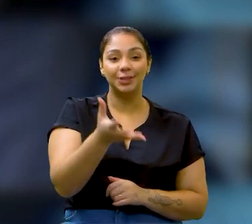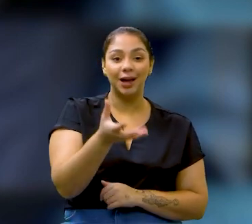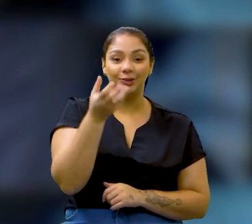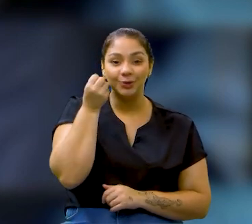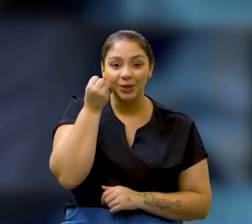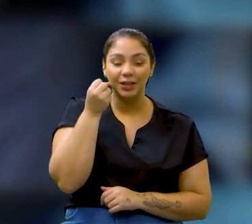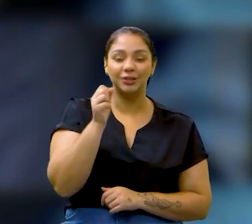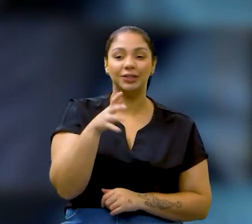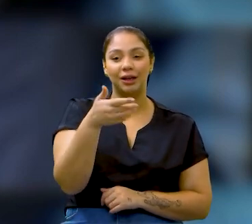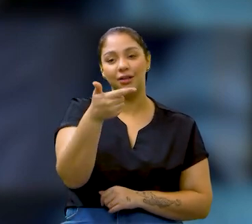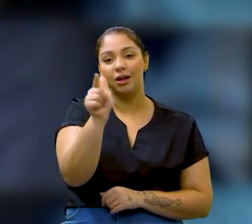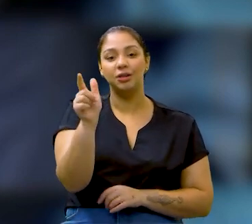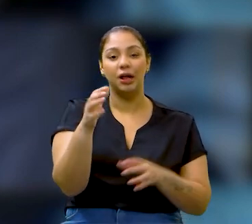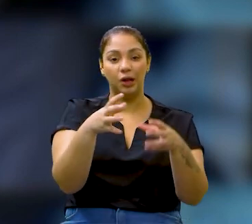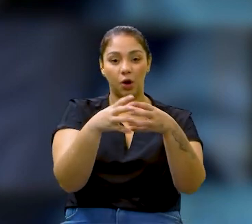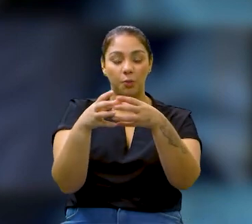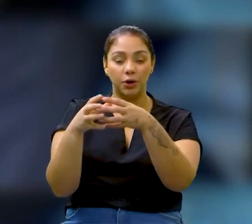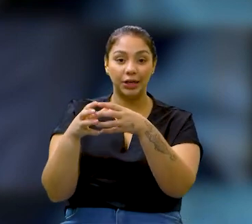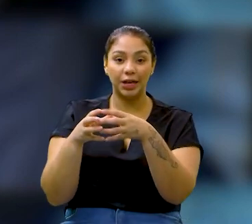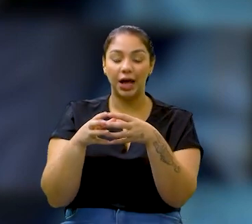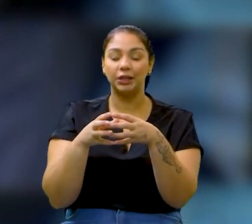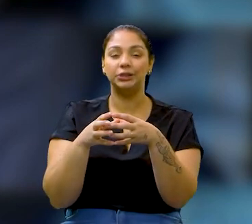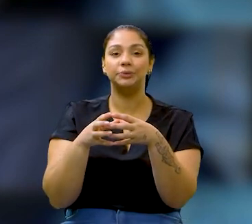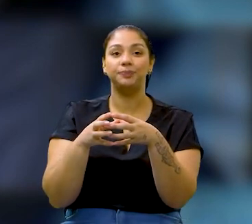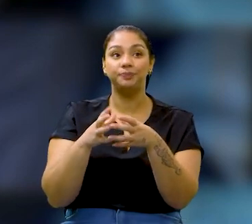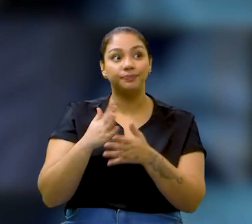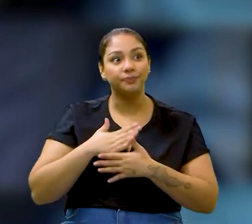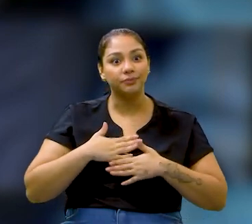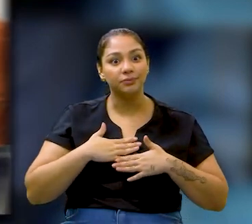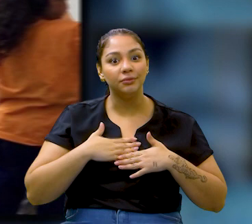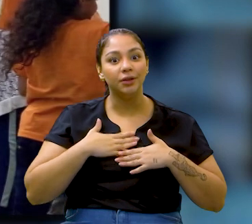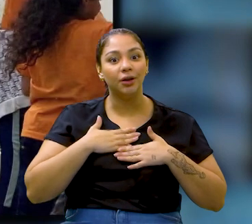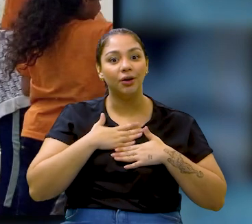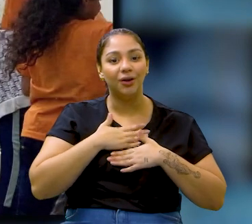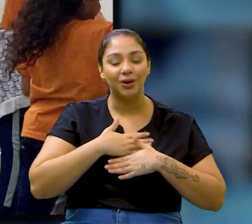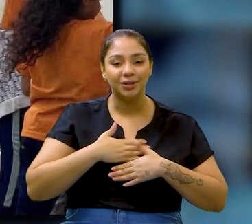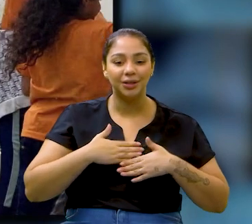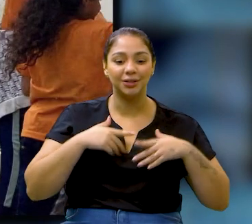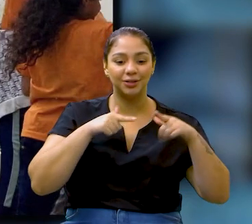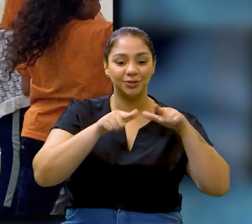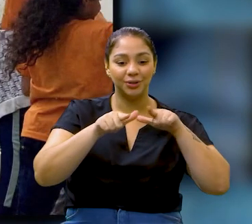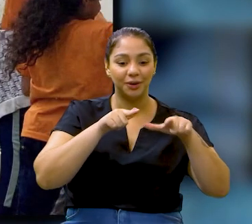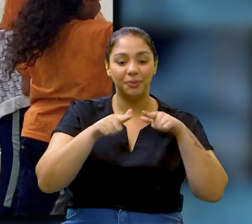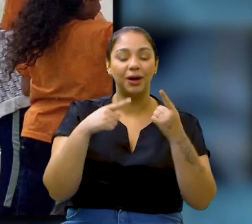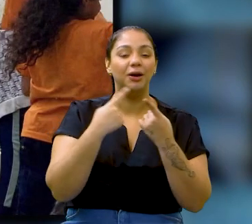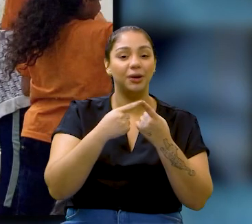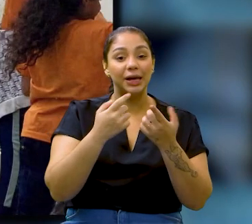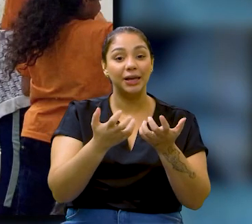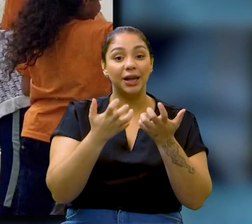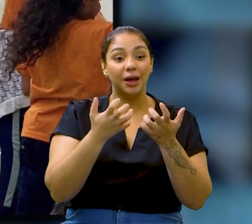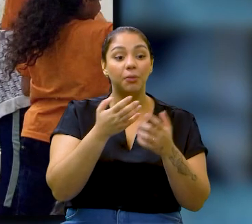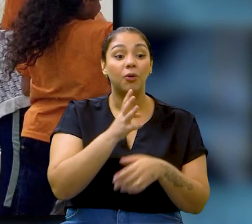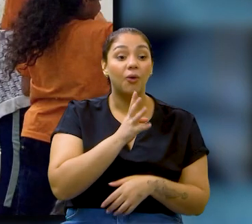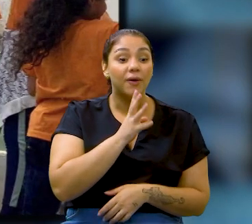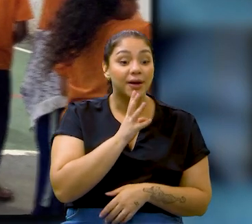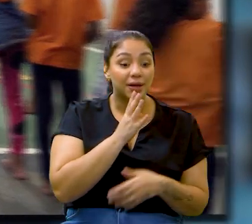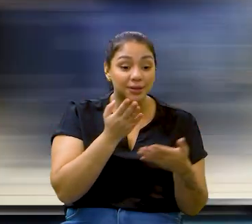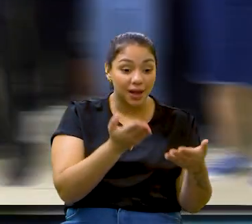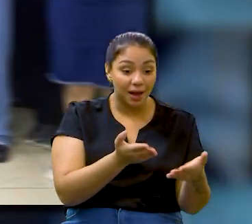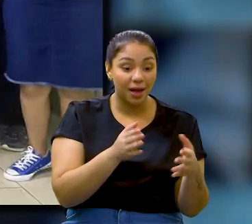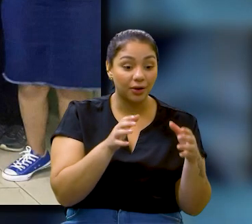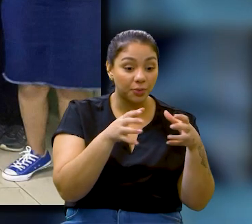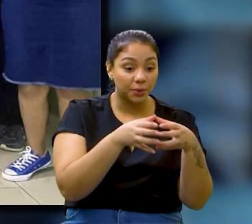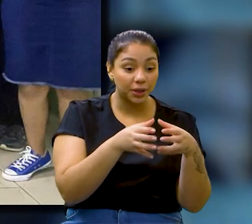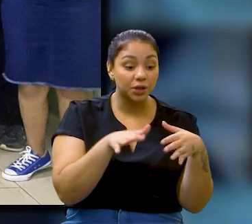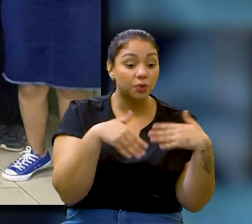são acolhidas aqui da comunidade. Em parte, a gente gosta muito desse trabalho porque a gente quer conhecer a comunidade,